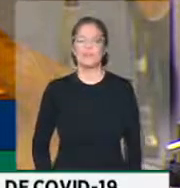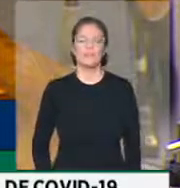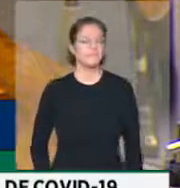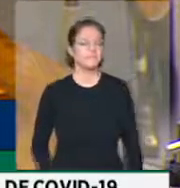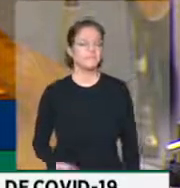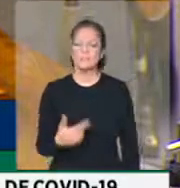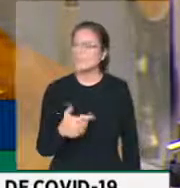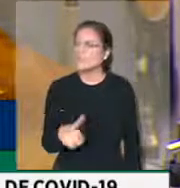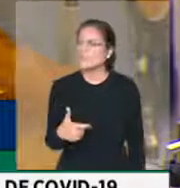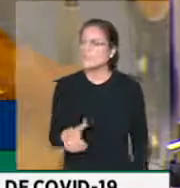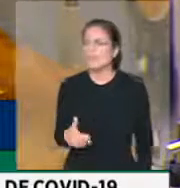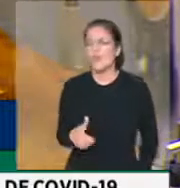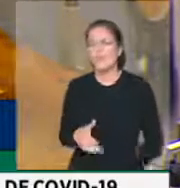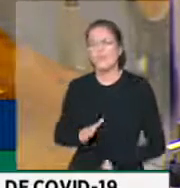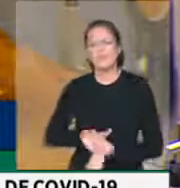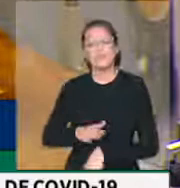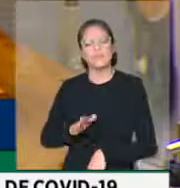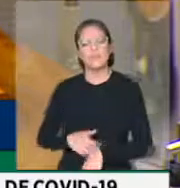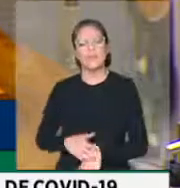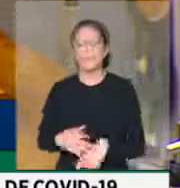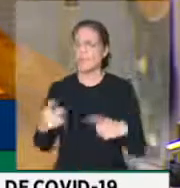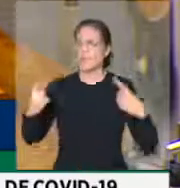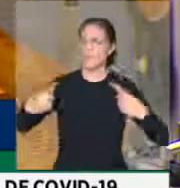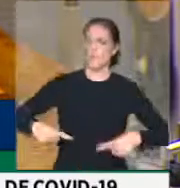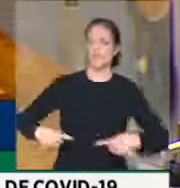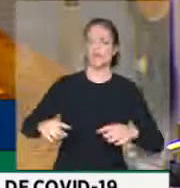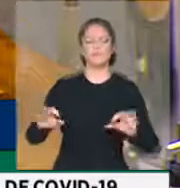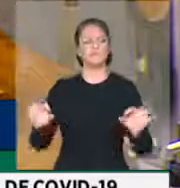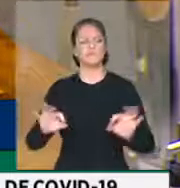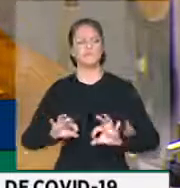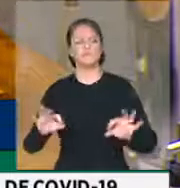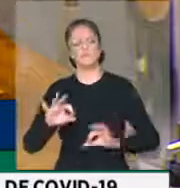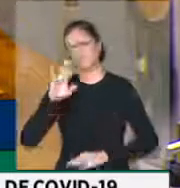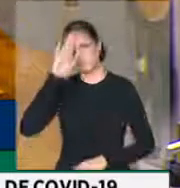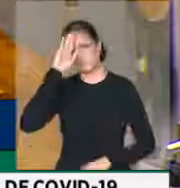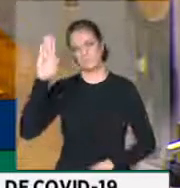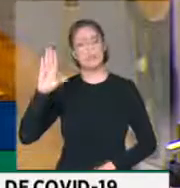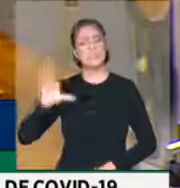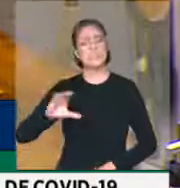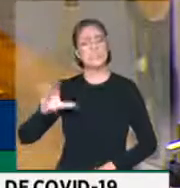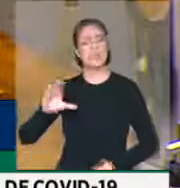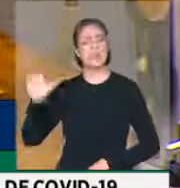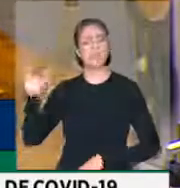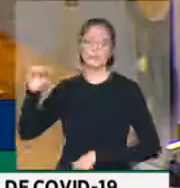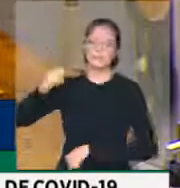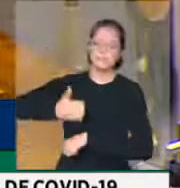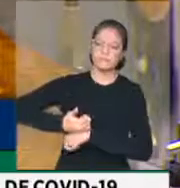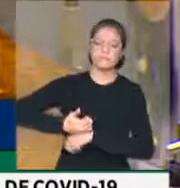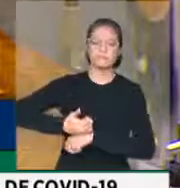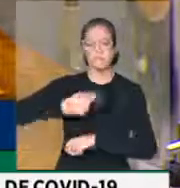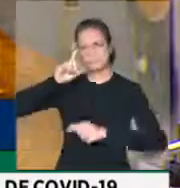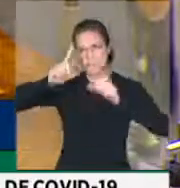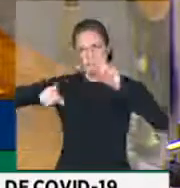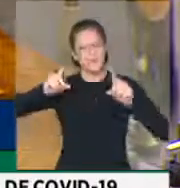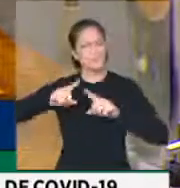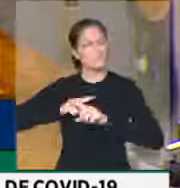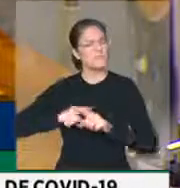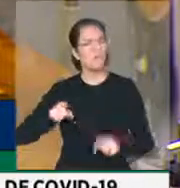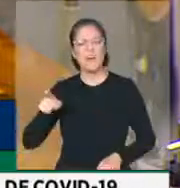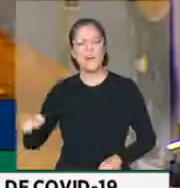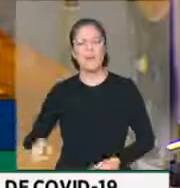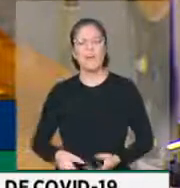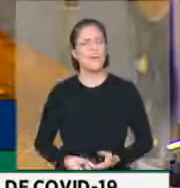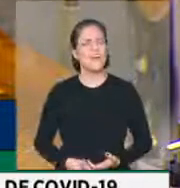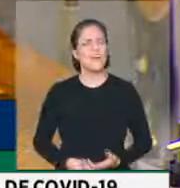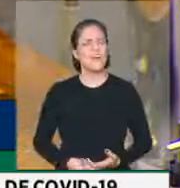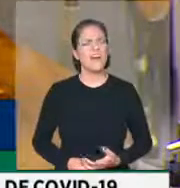à situação, seria um momento para a ciência estar no posto de mando e para salvar vidas, mas o Bolsonaro escolheu liderar uma trupe